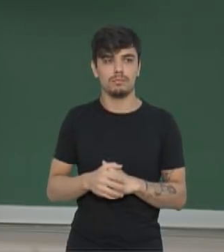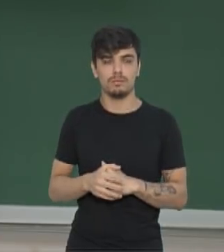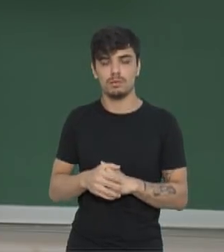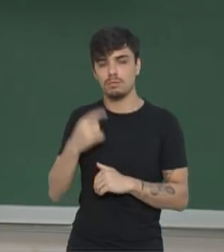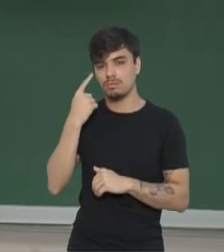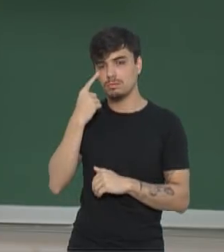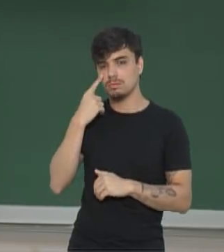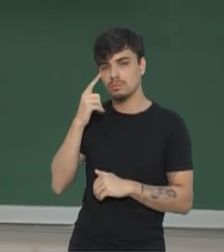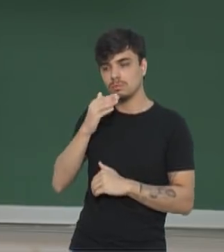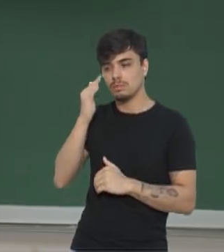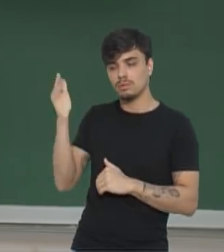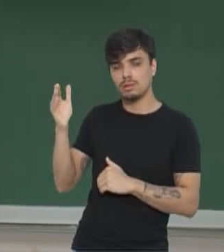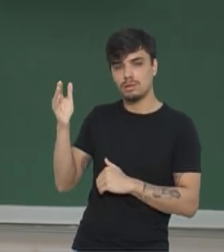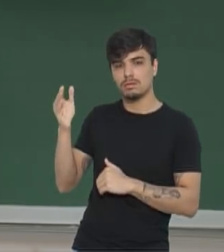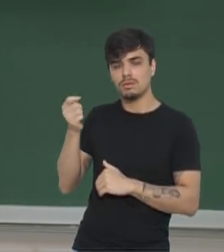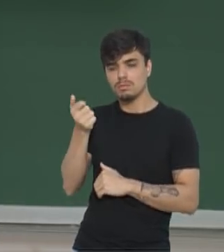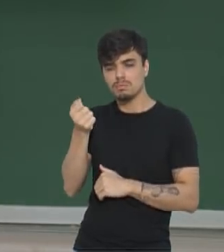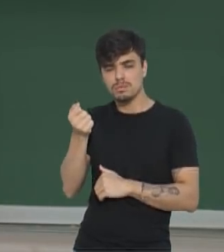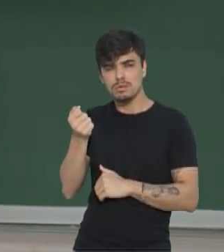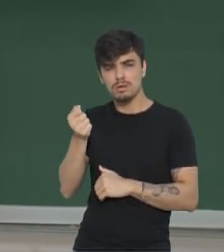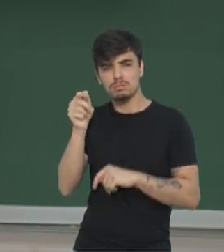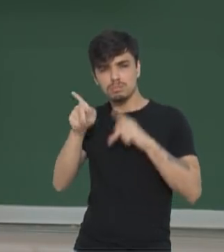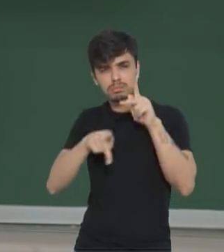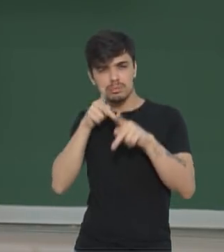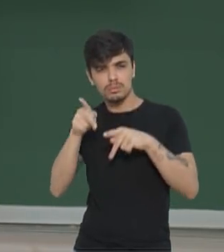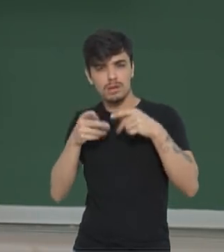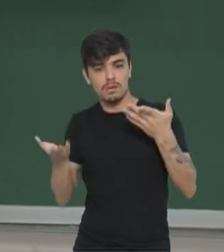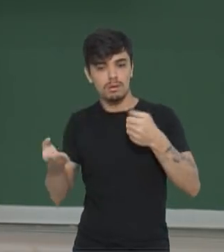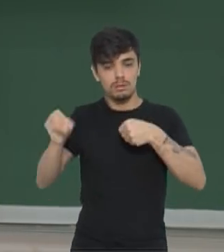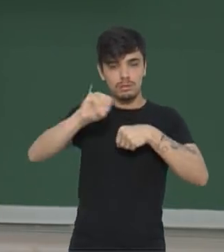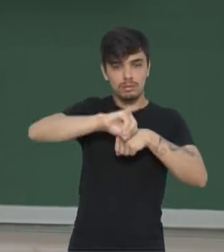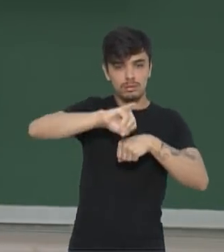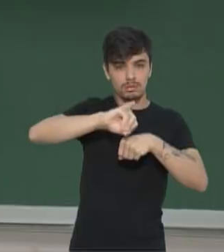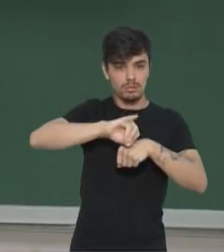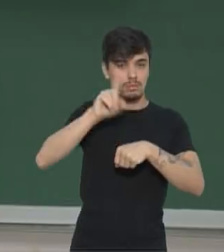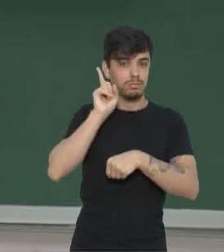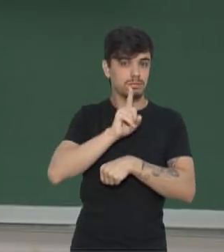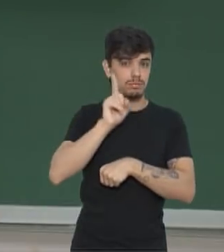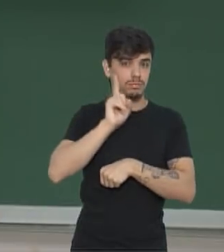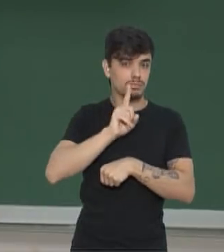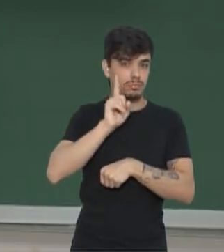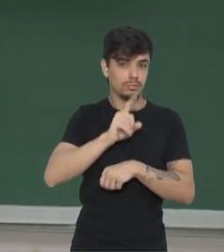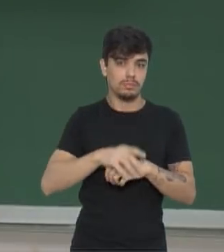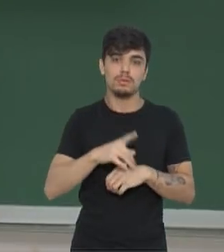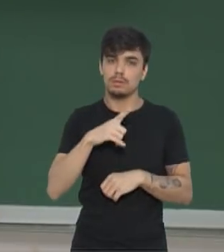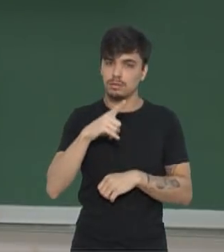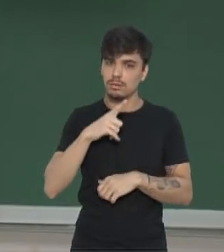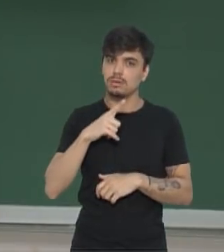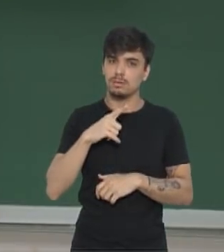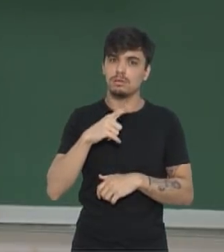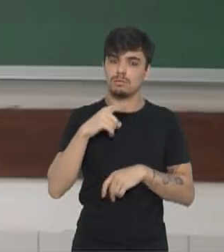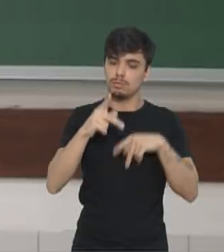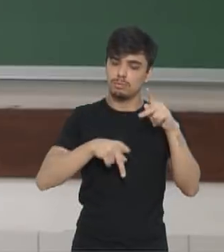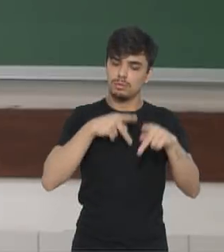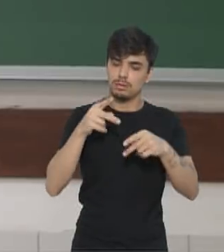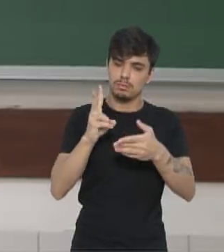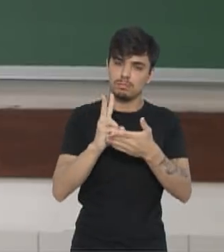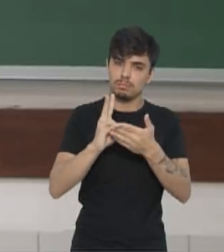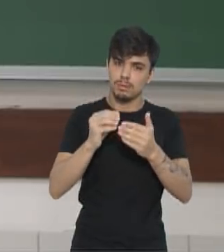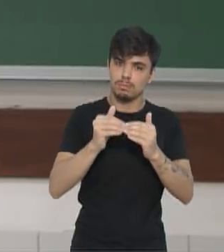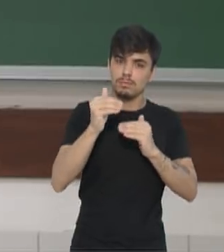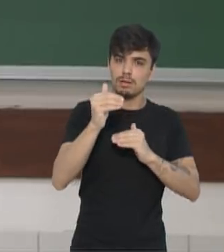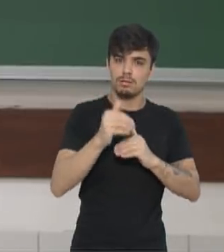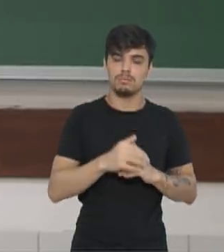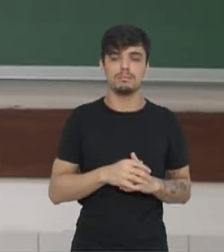pouca população. Agora, quando você vai chegando na região mais do centro dos Estados Unidos, ali você já tem uma população indígena